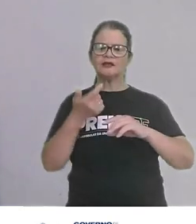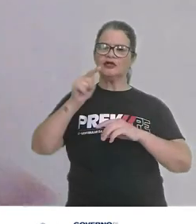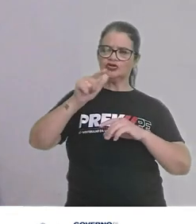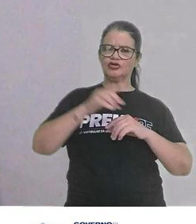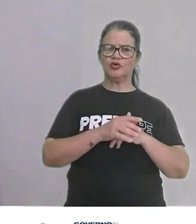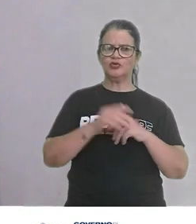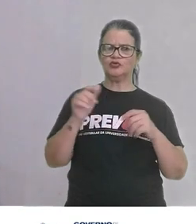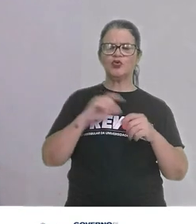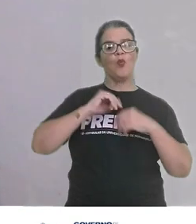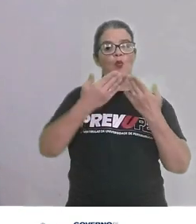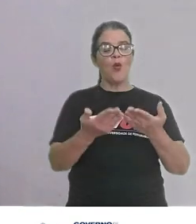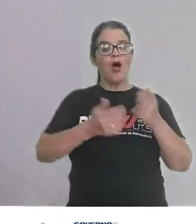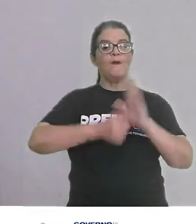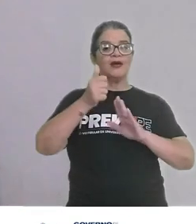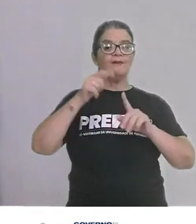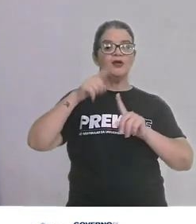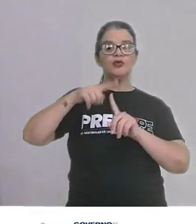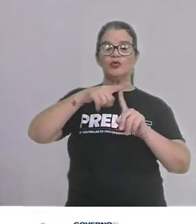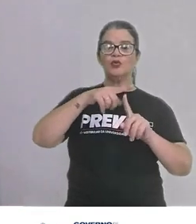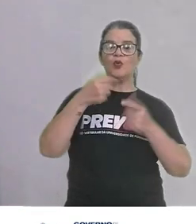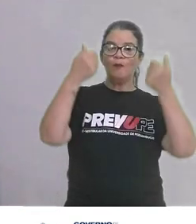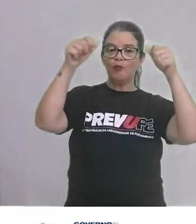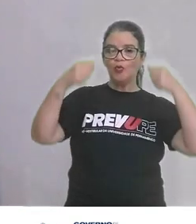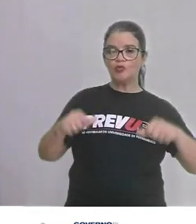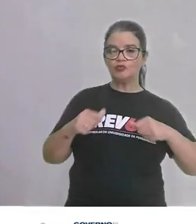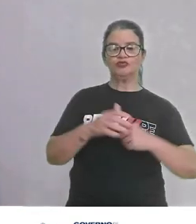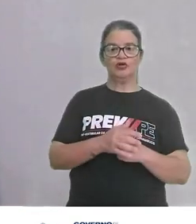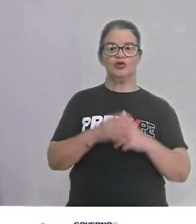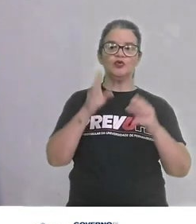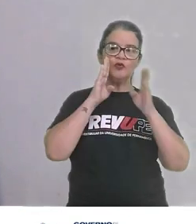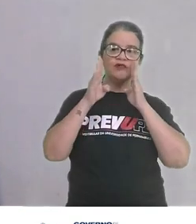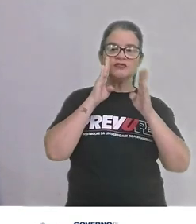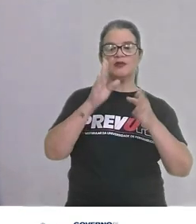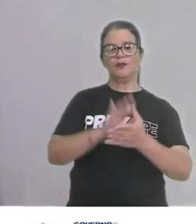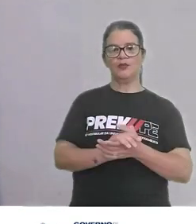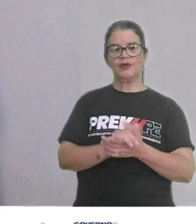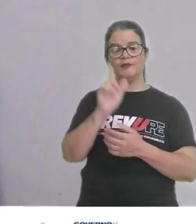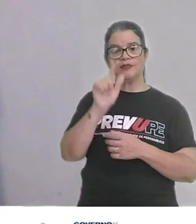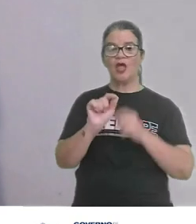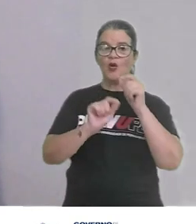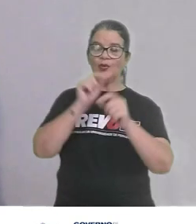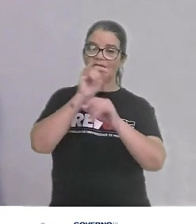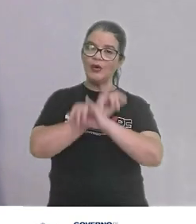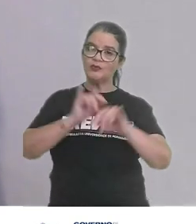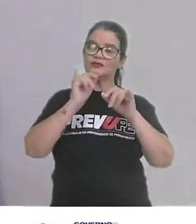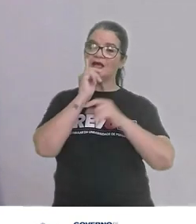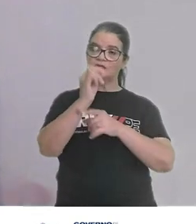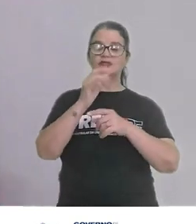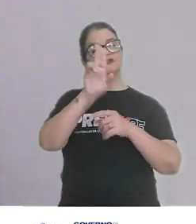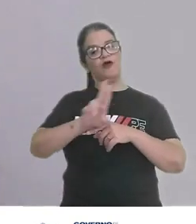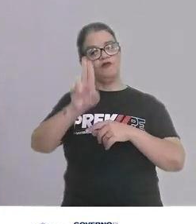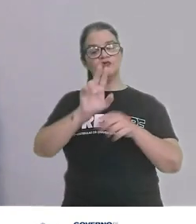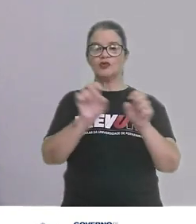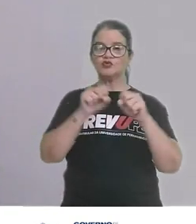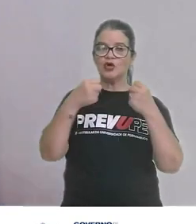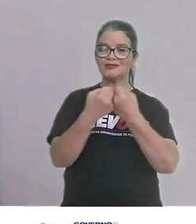outro. Qual seria esse primeiro gênero? O post no Facebook. Né? É o que o enunciado fala, né? A função social